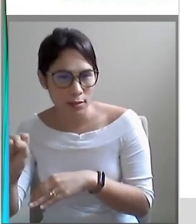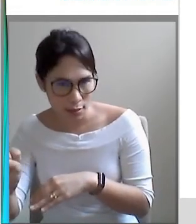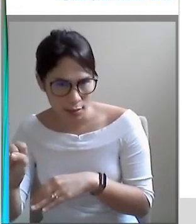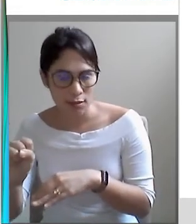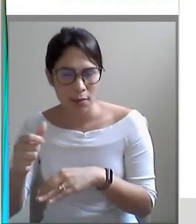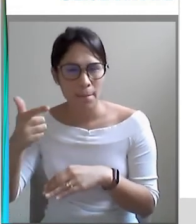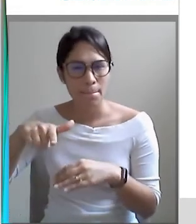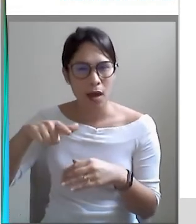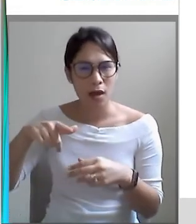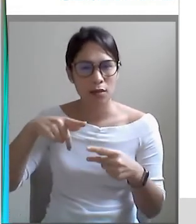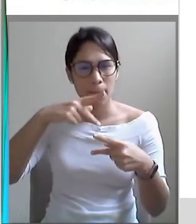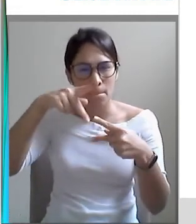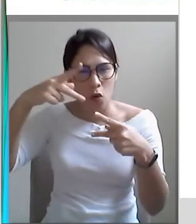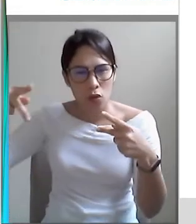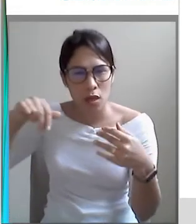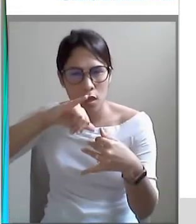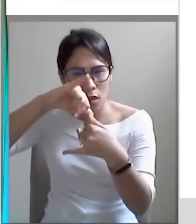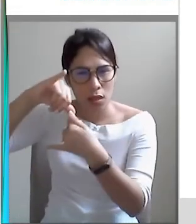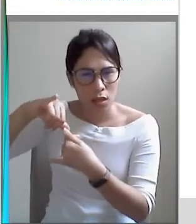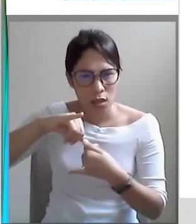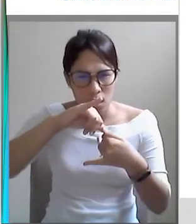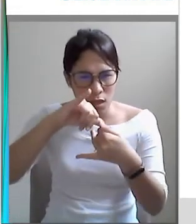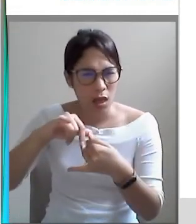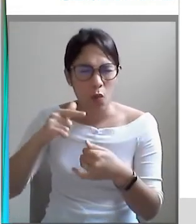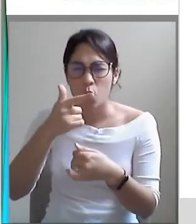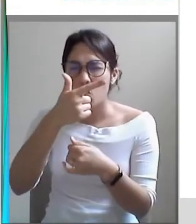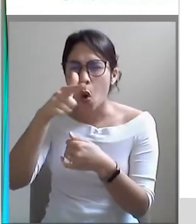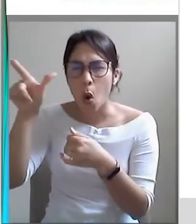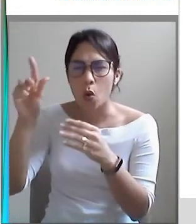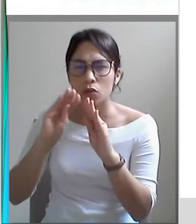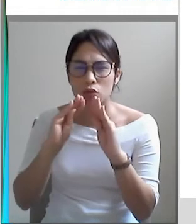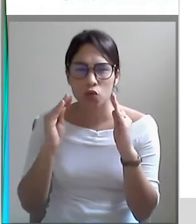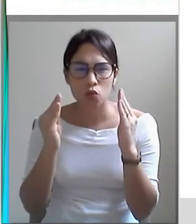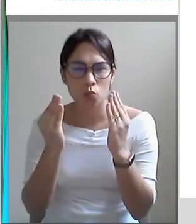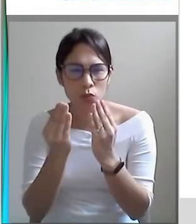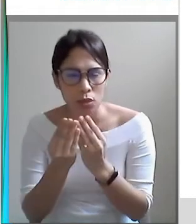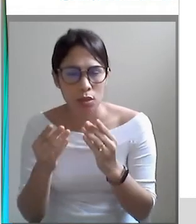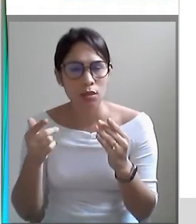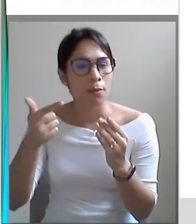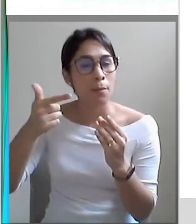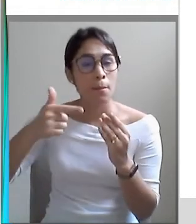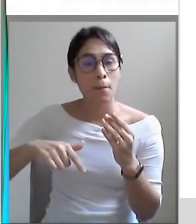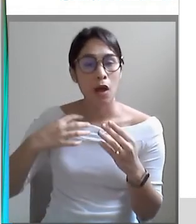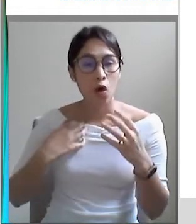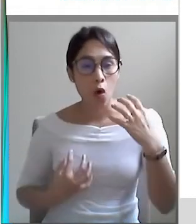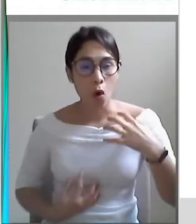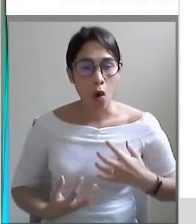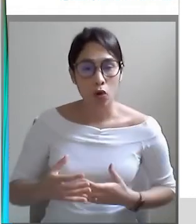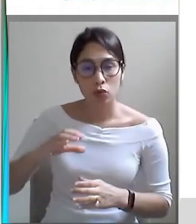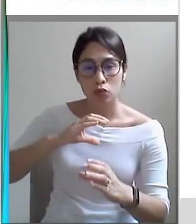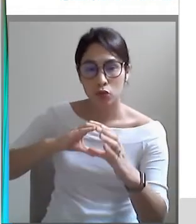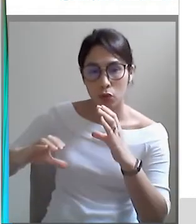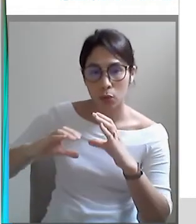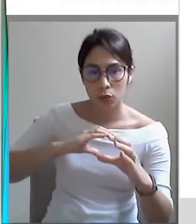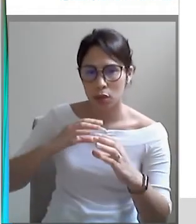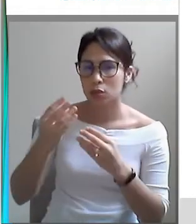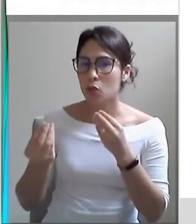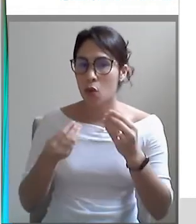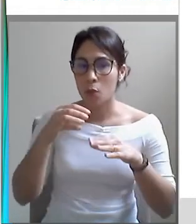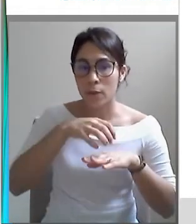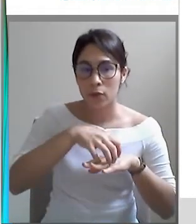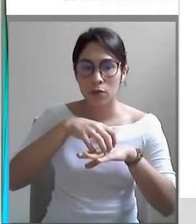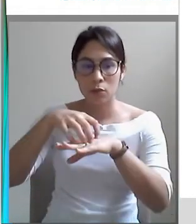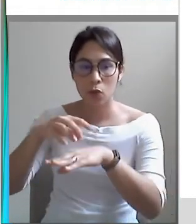além de comunicação entre os órgãos endócrinos e tecidos-alvos por meio do transporte de hormônios.